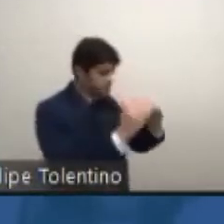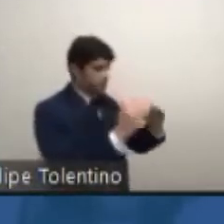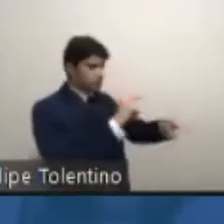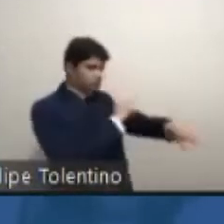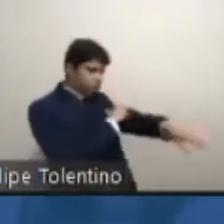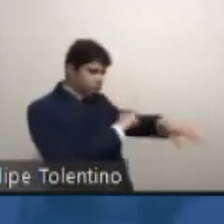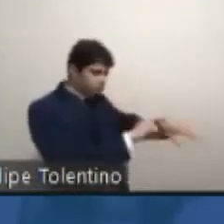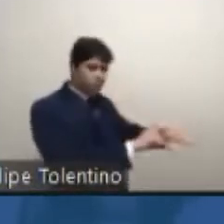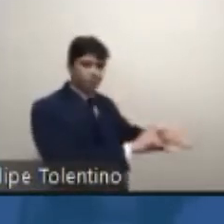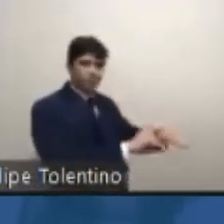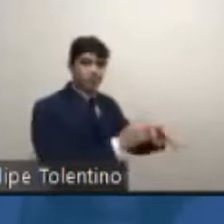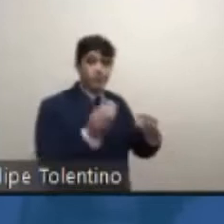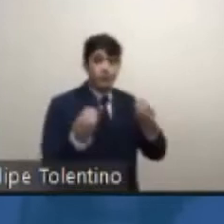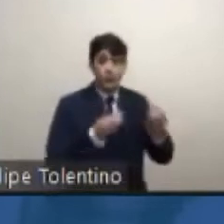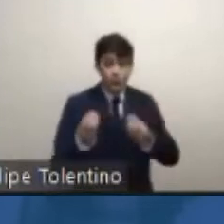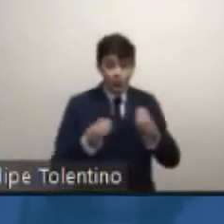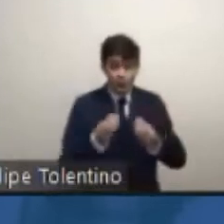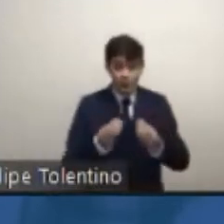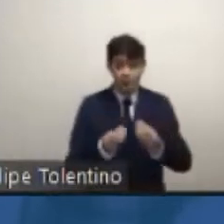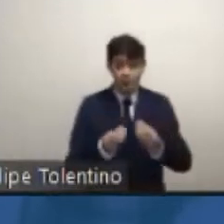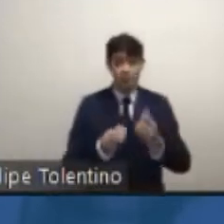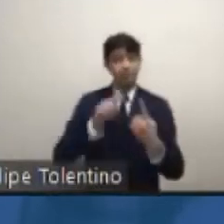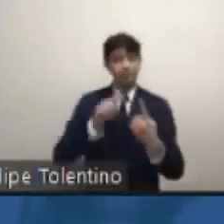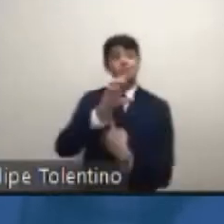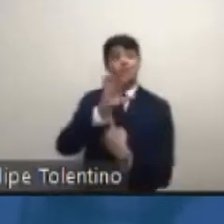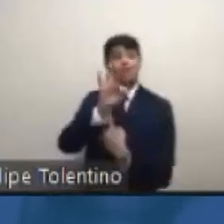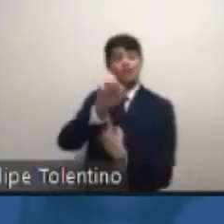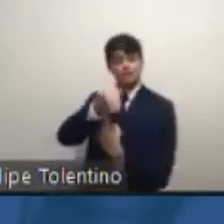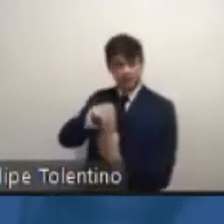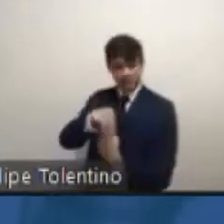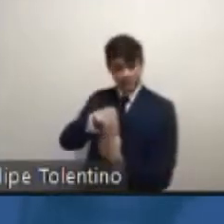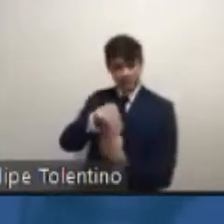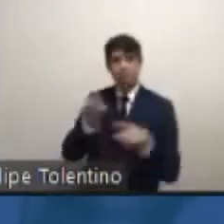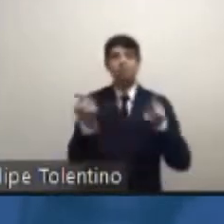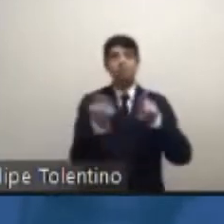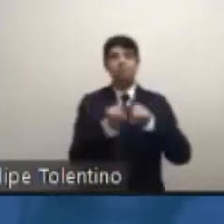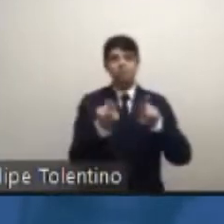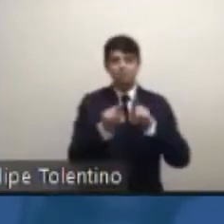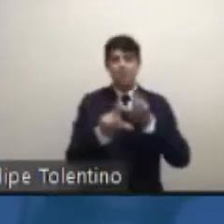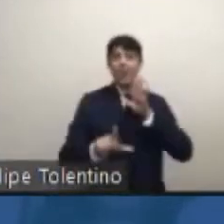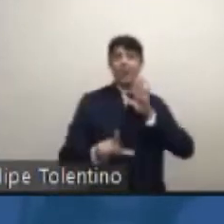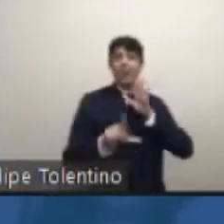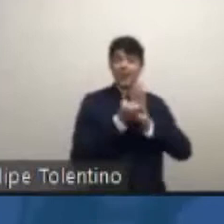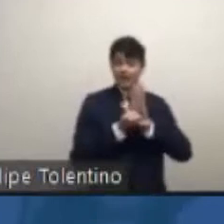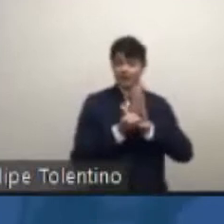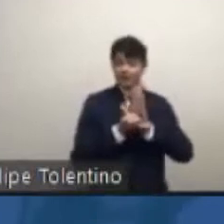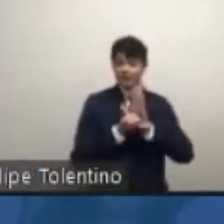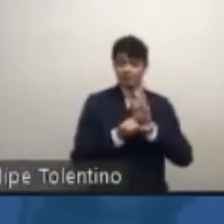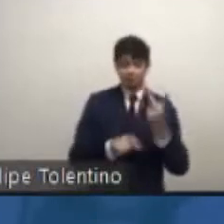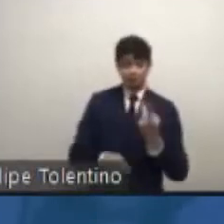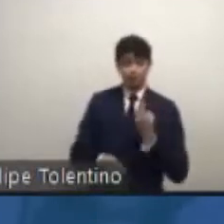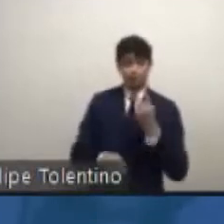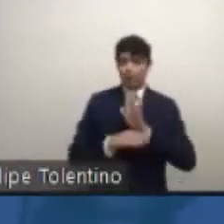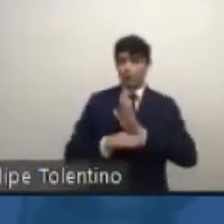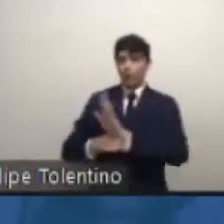com a proteção do CFM por causa dos julgados que já foram estabelecidos lá, a jurisprudência do CFM, a posição atual